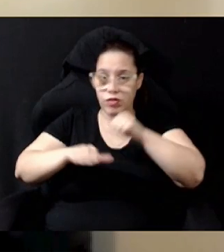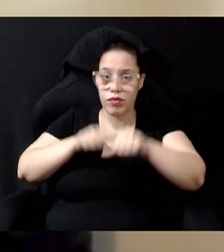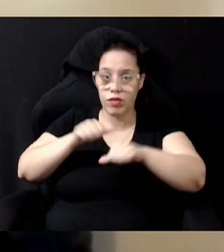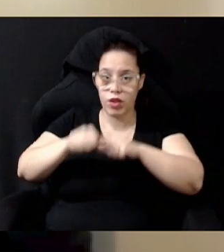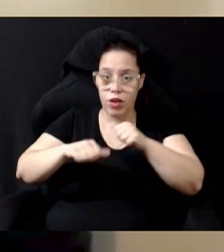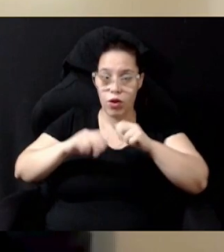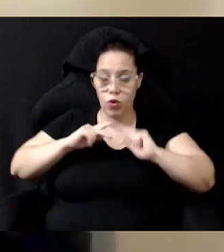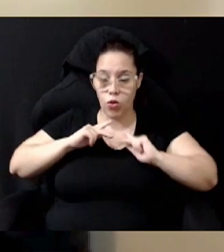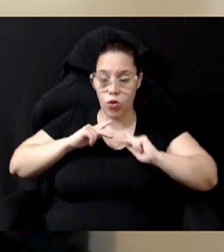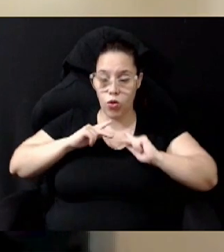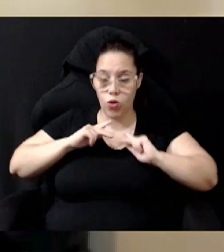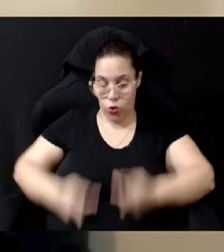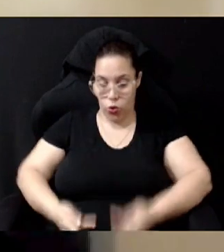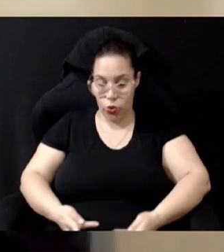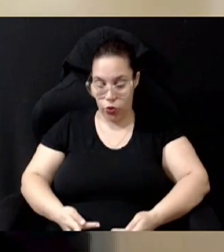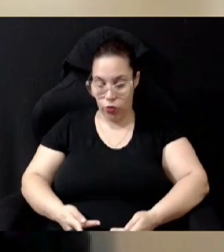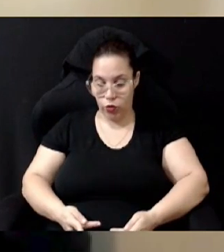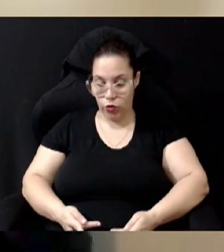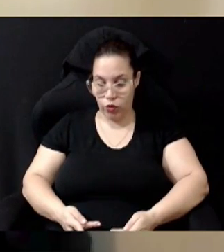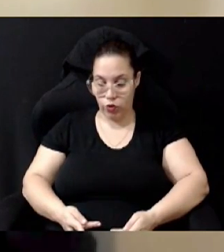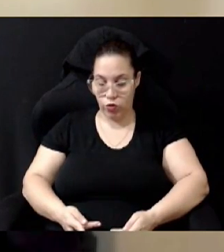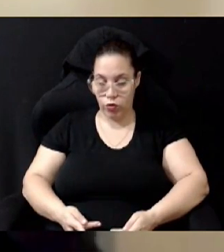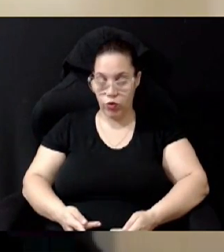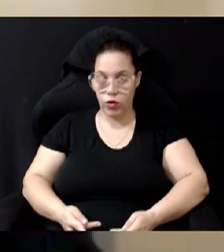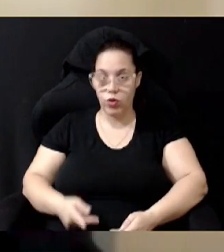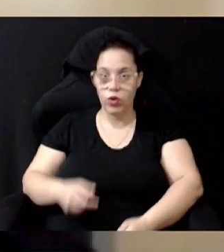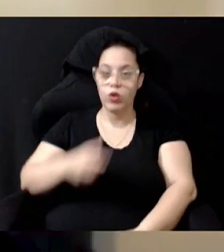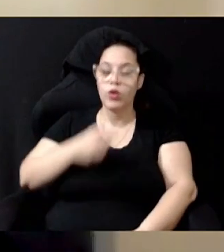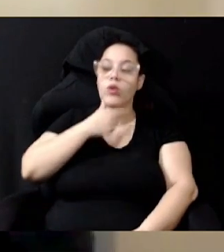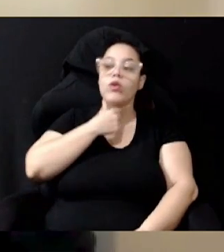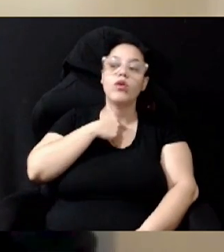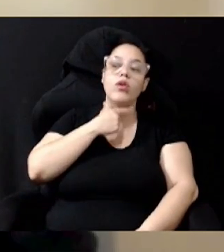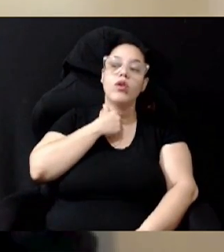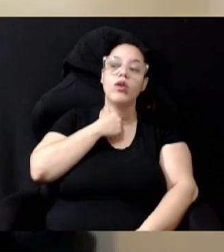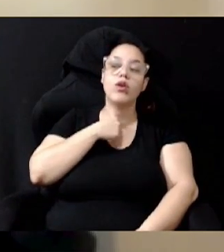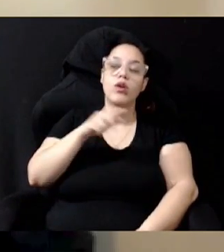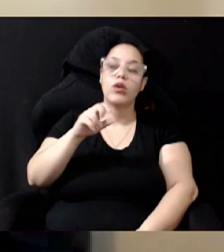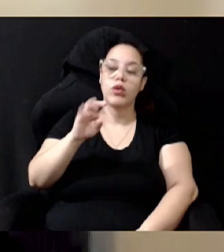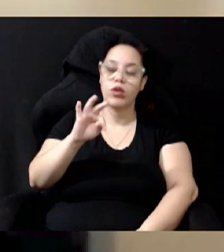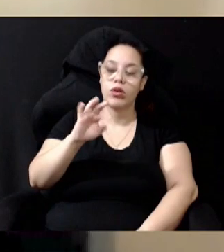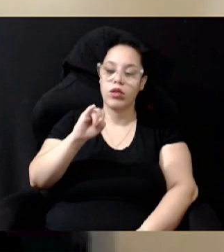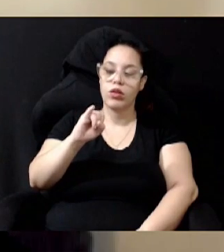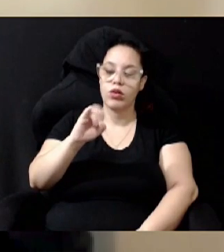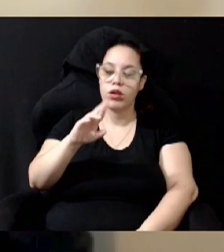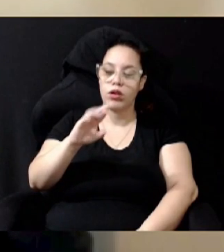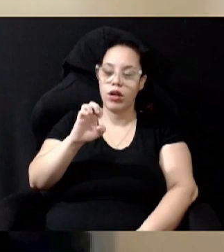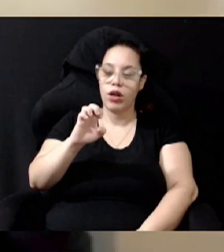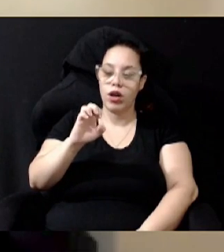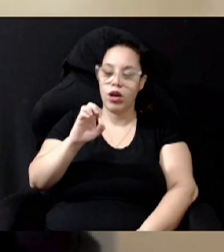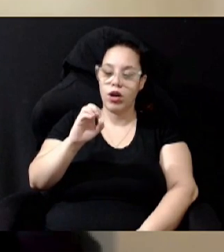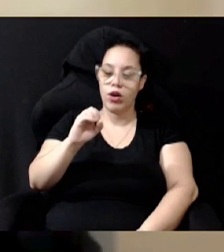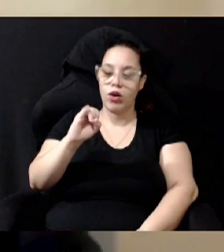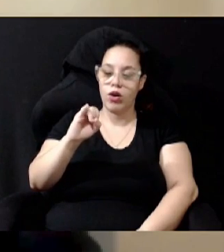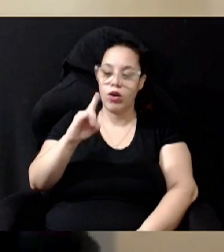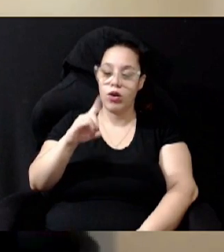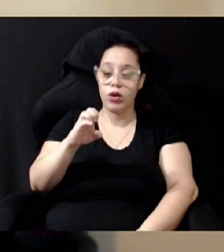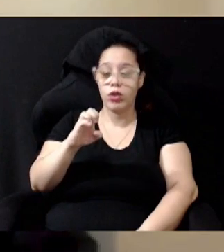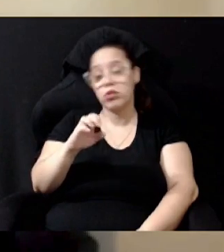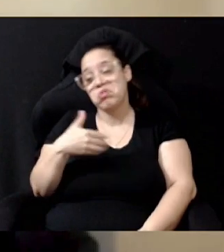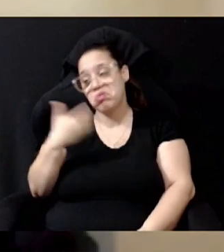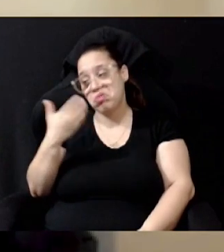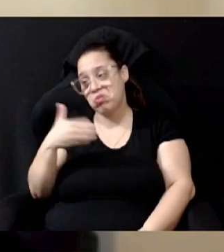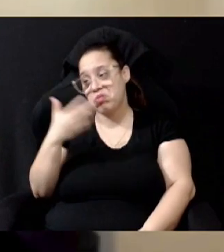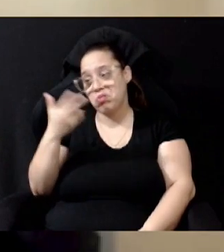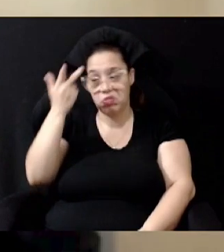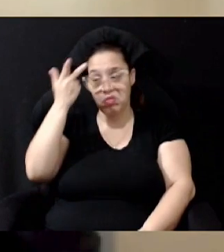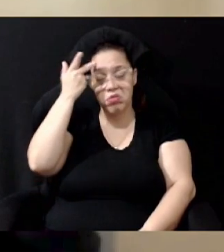por exemplo, as alterações da tireoide. É muito comum, um pouco mais comum em